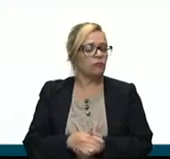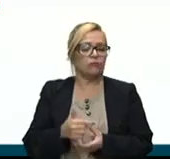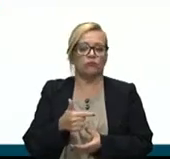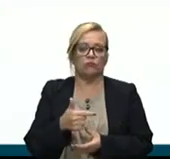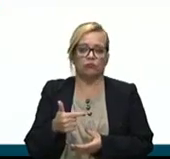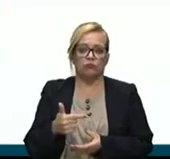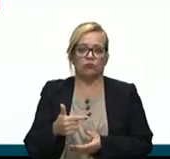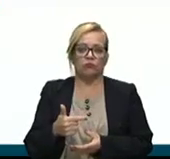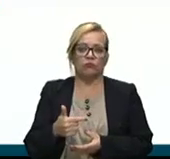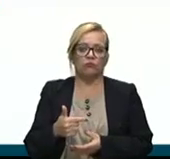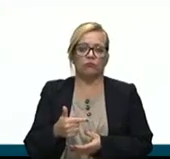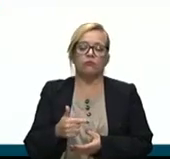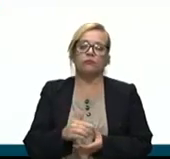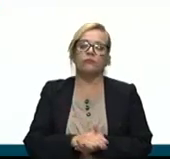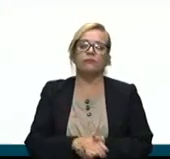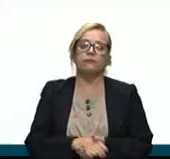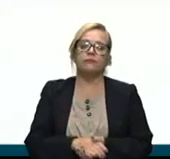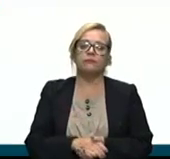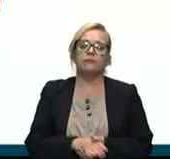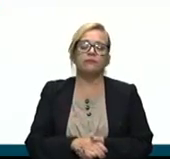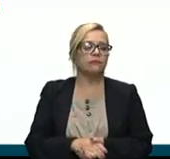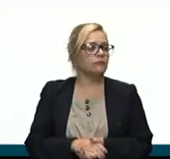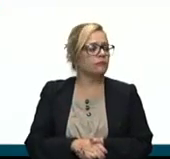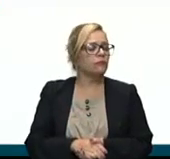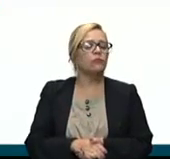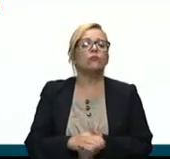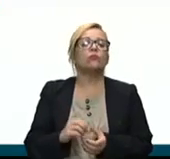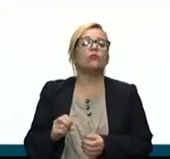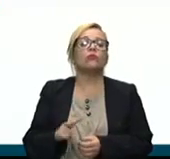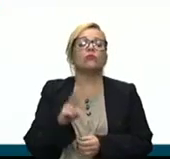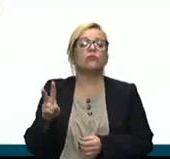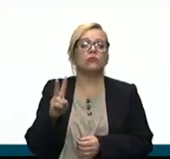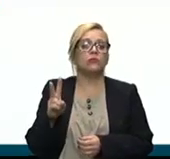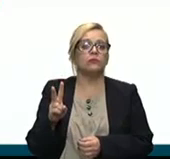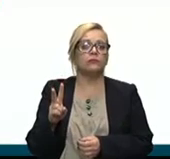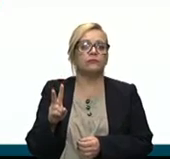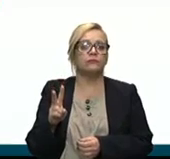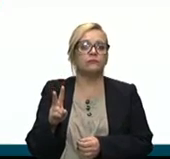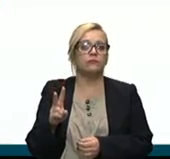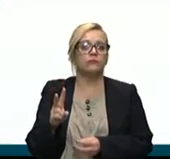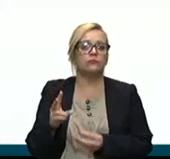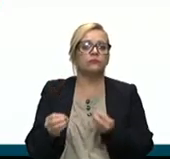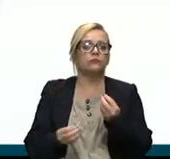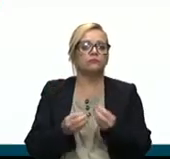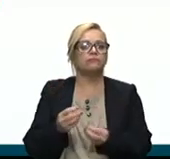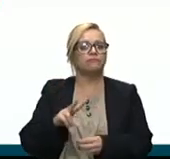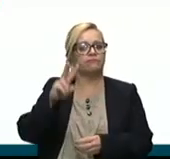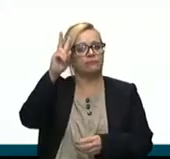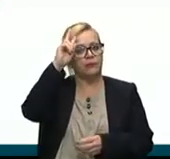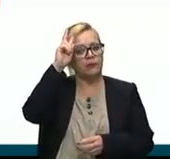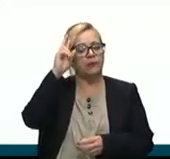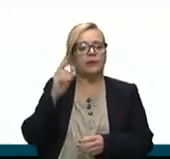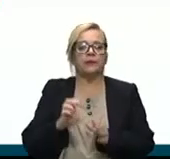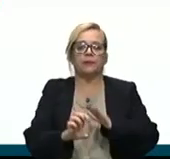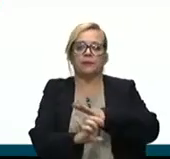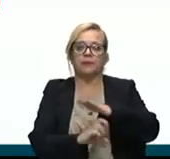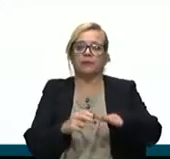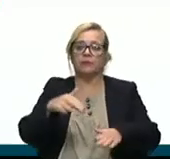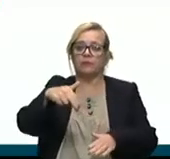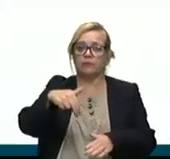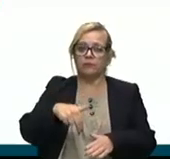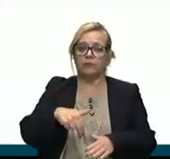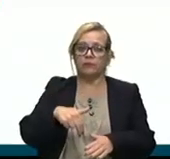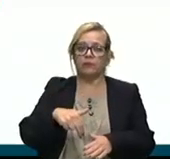2. Então, N, quanto que vale na nossa situação? E aqui lembrando que é da empresa M, com os 20